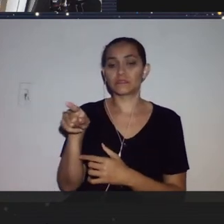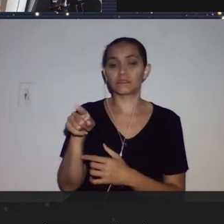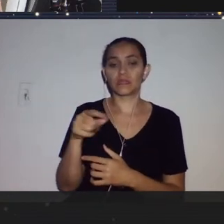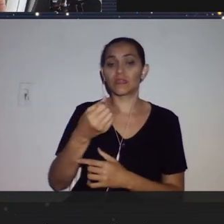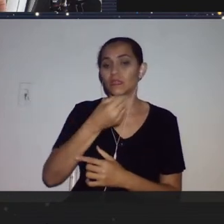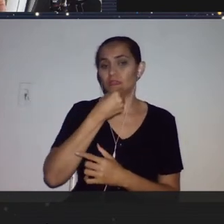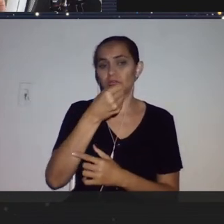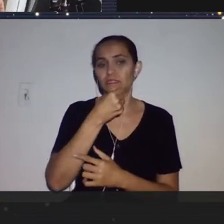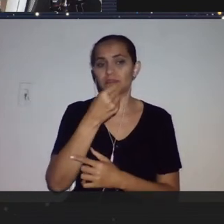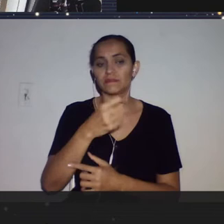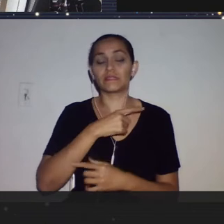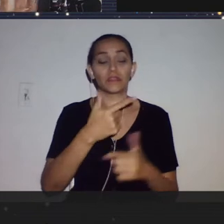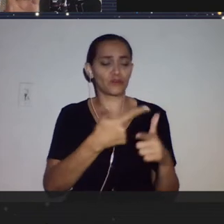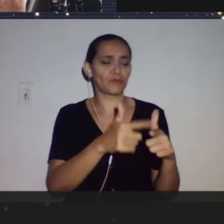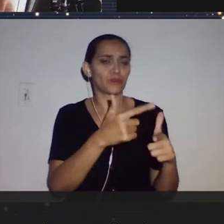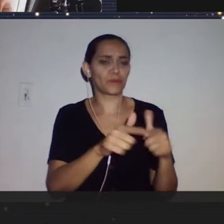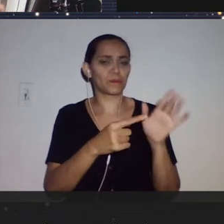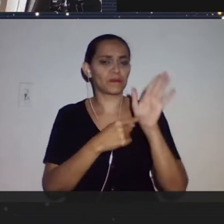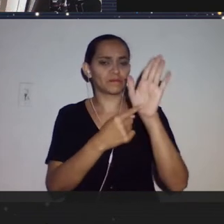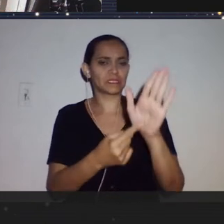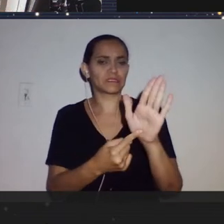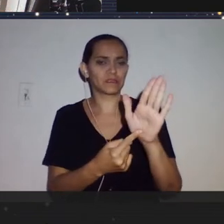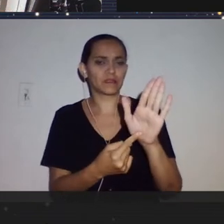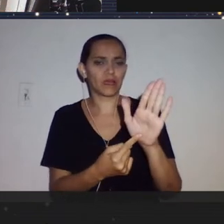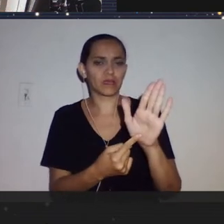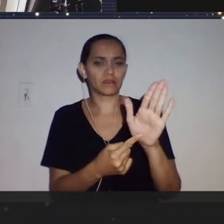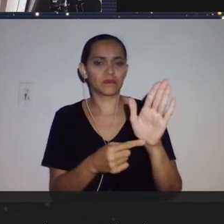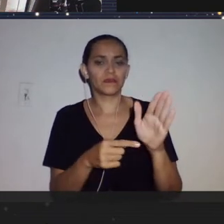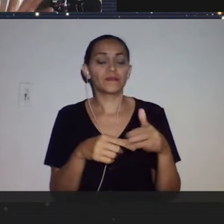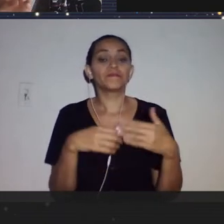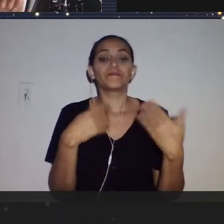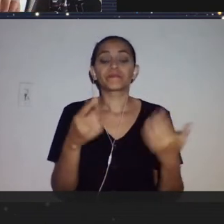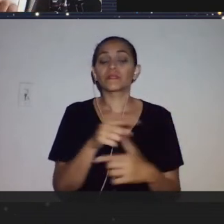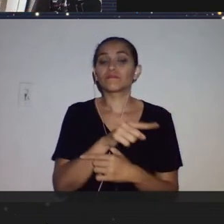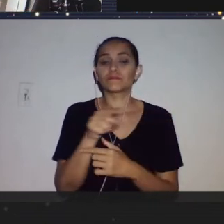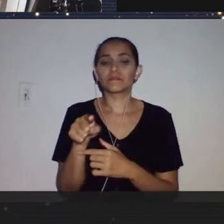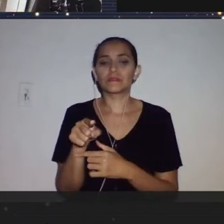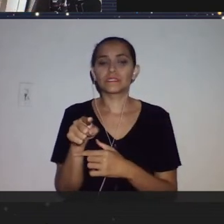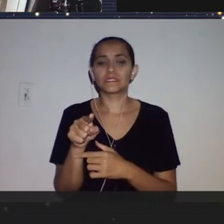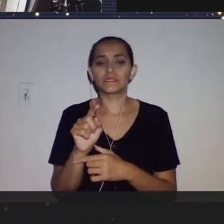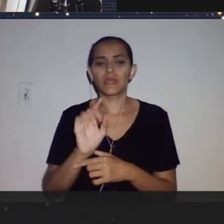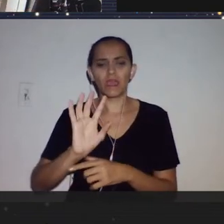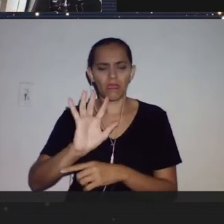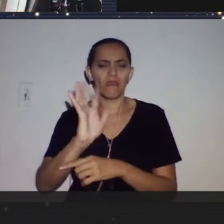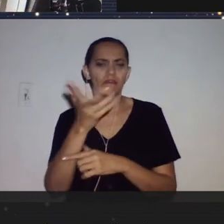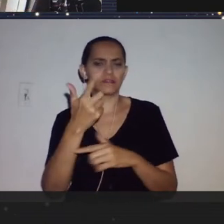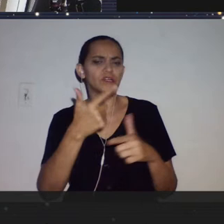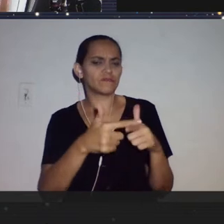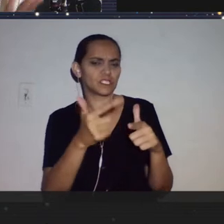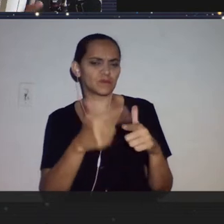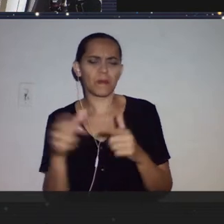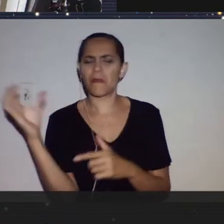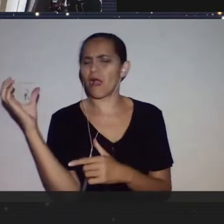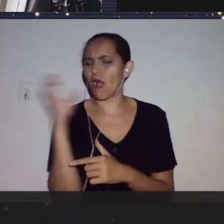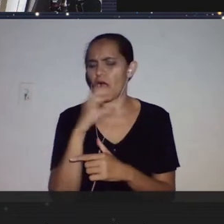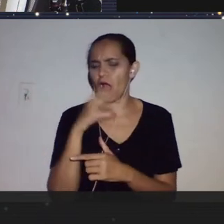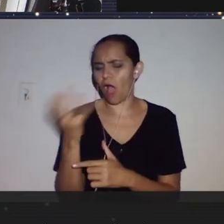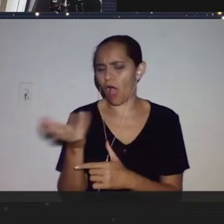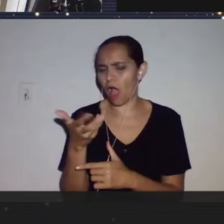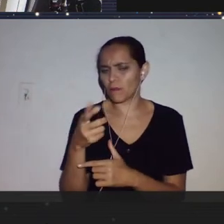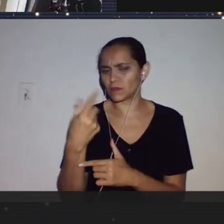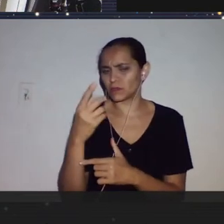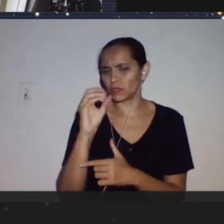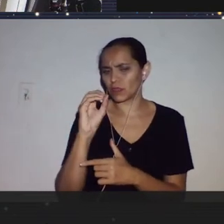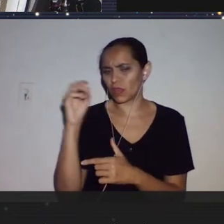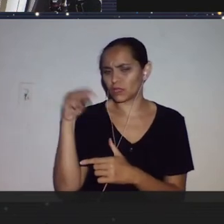o problema X, você resolve o problema em 10 minutos, tipo, super rápido, testa, faz